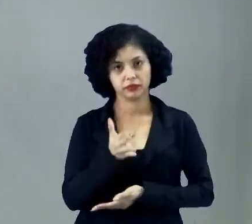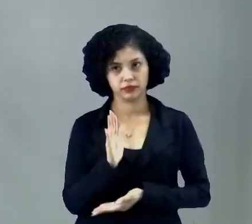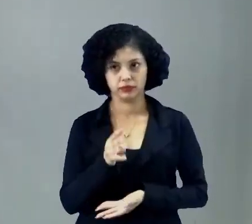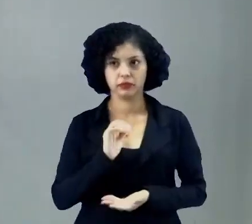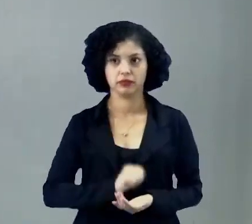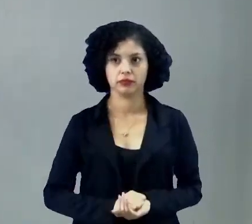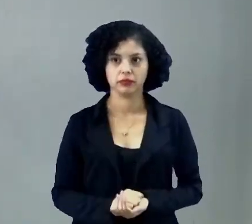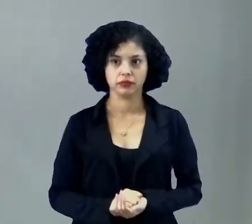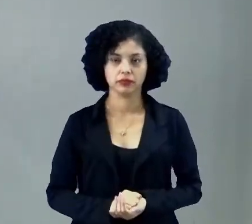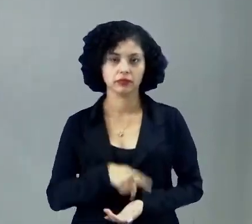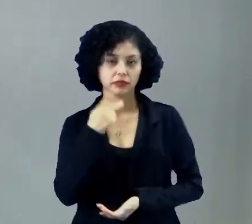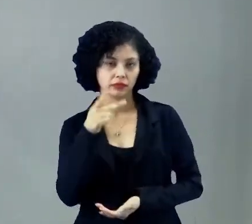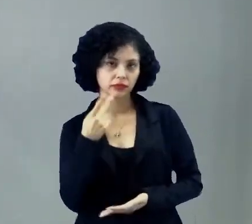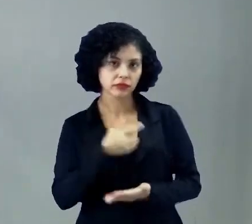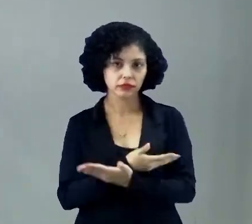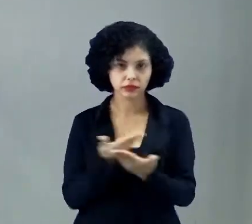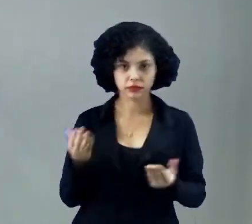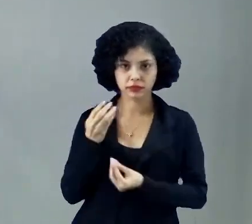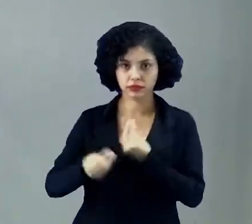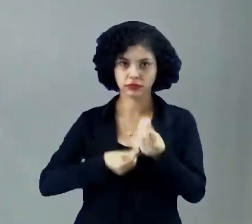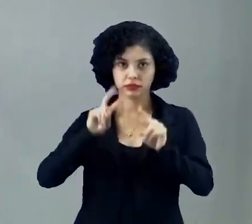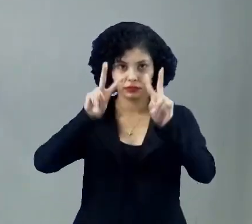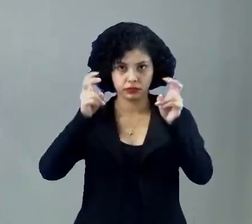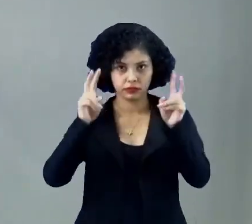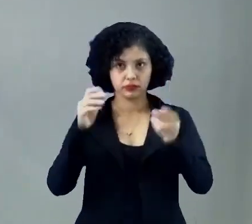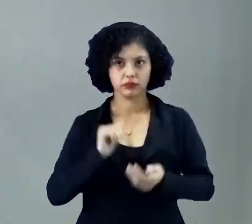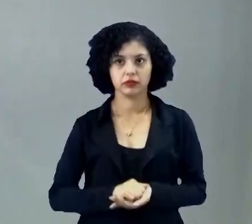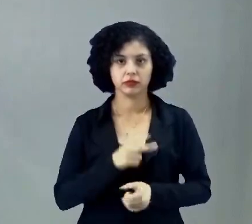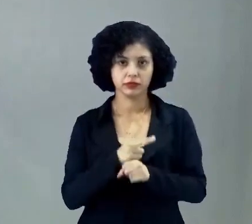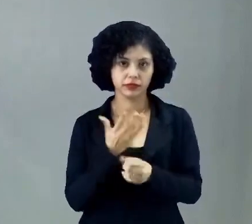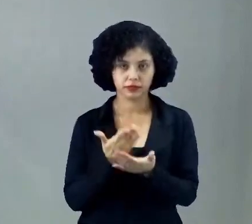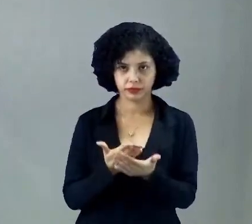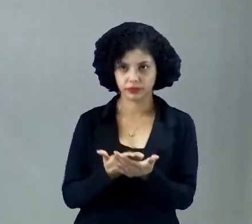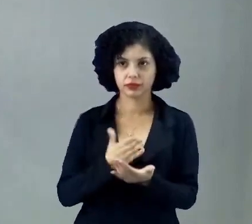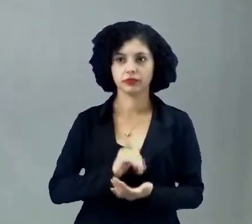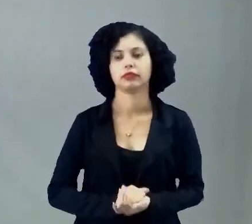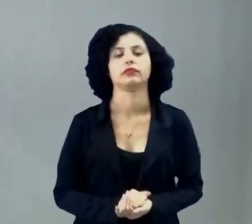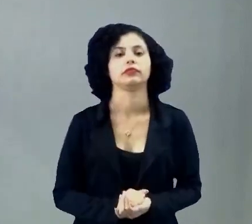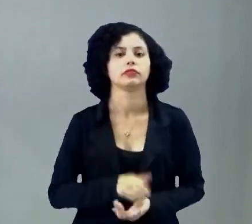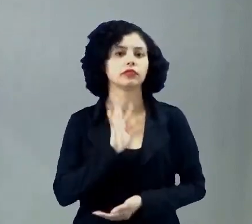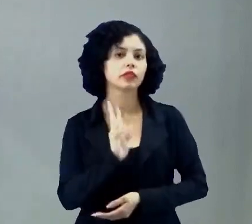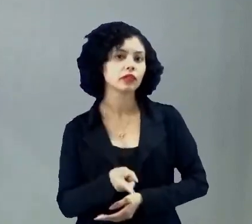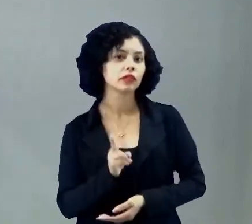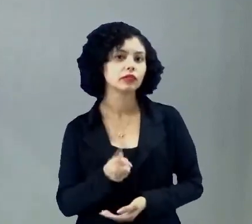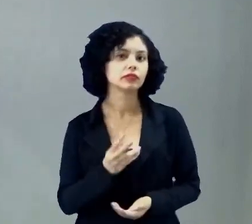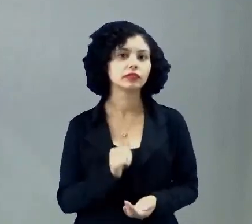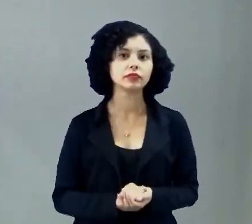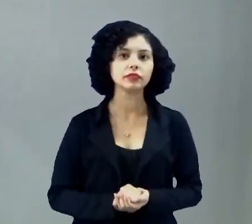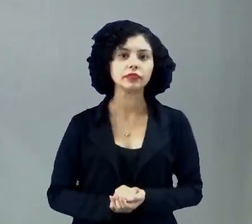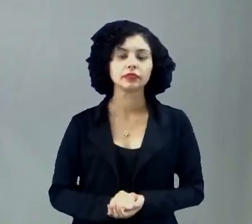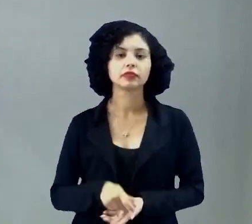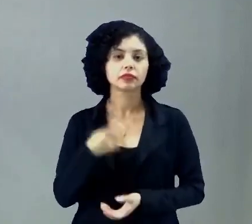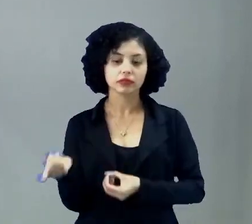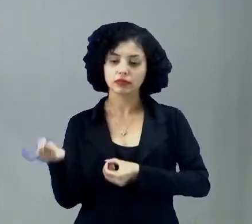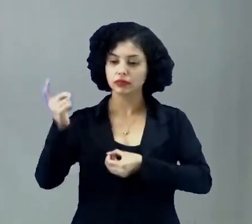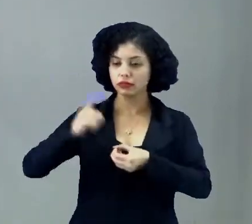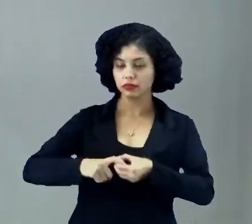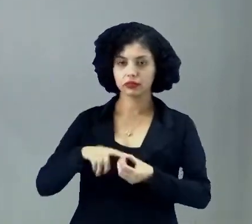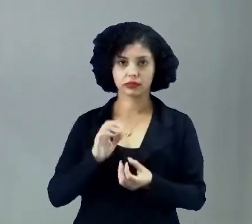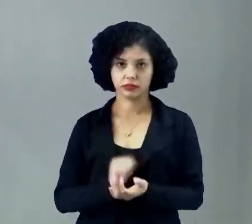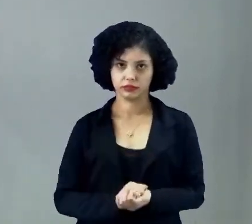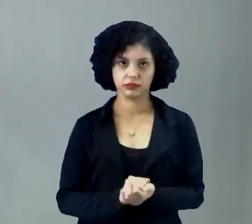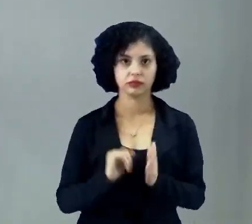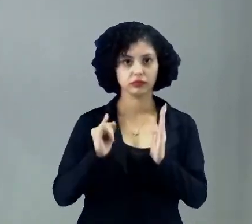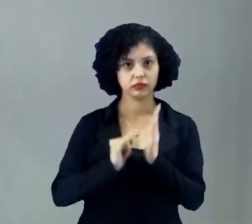foram ministrados aqui como tema das nossas videoaulas, nós sempre estamos nos reportando a